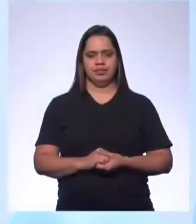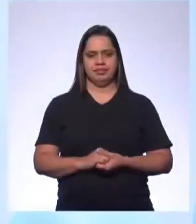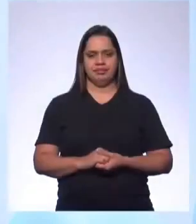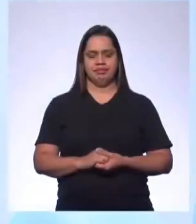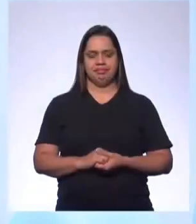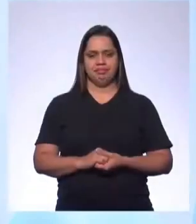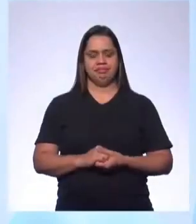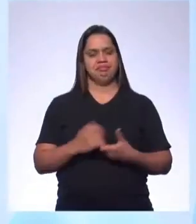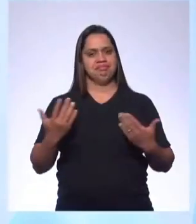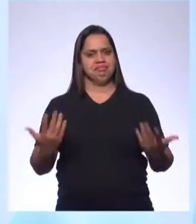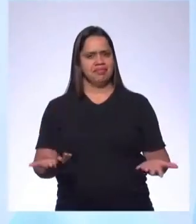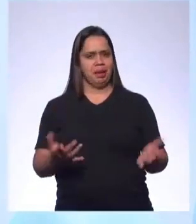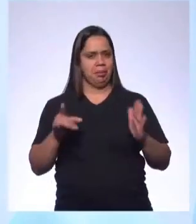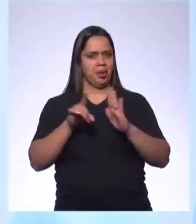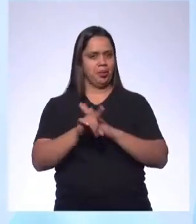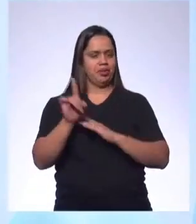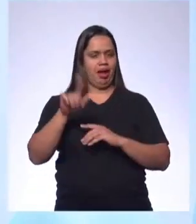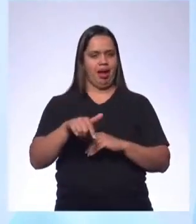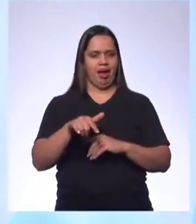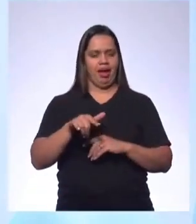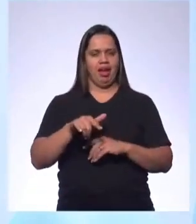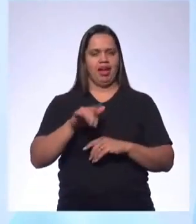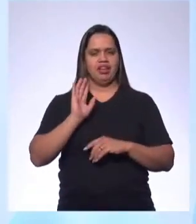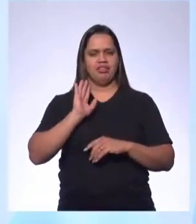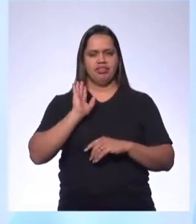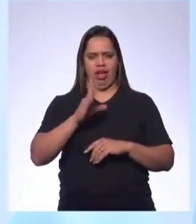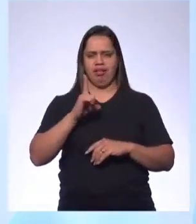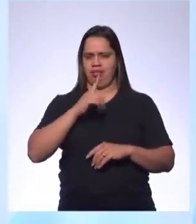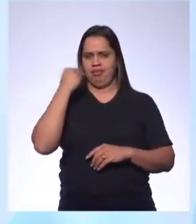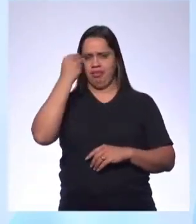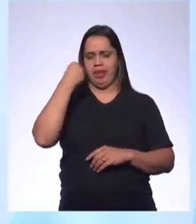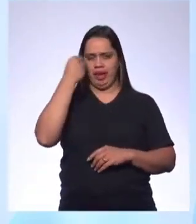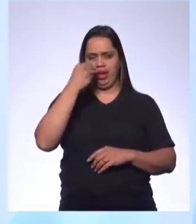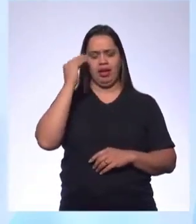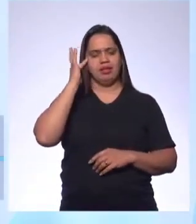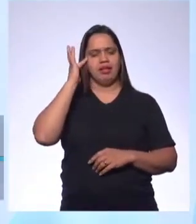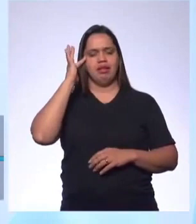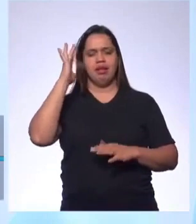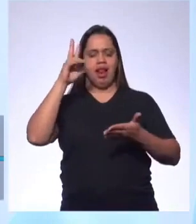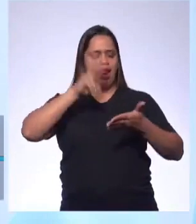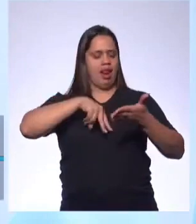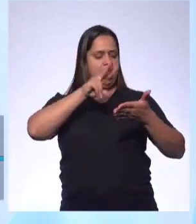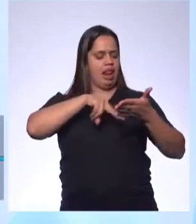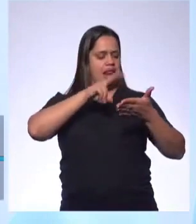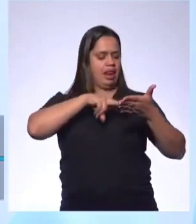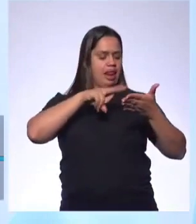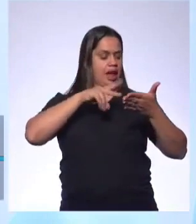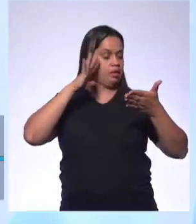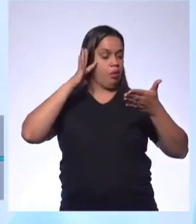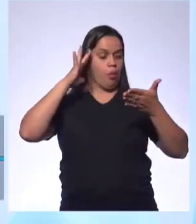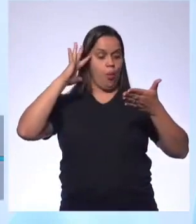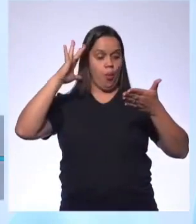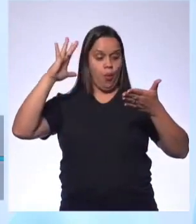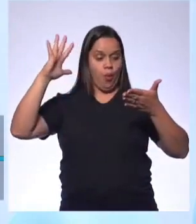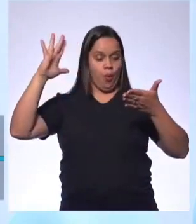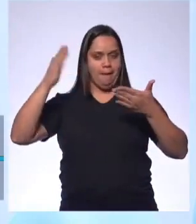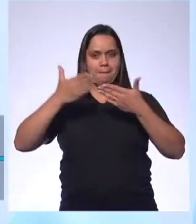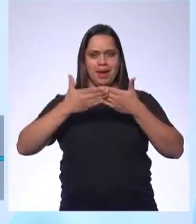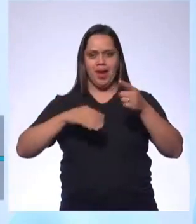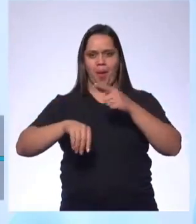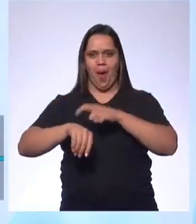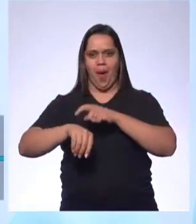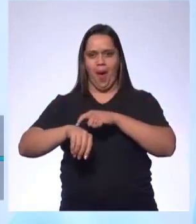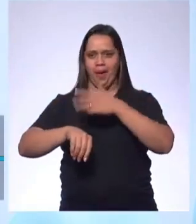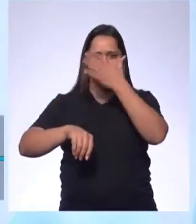Já viajou no espaço, no tempo, esqueceu a hora, deixou coisas por fazer lendo? Já aconteceu isso?